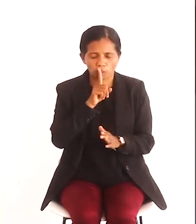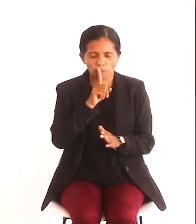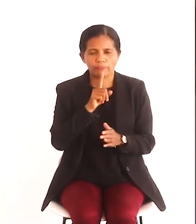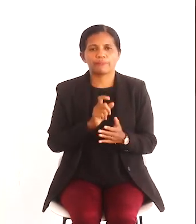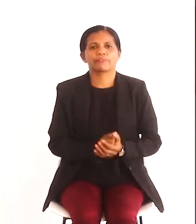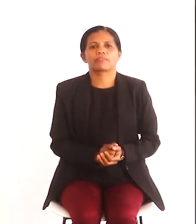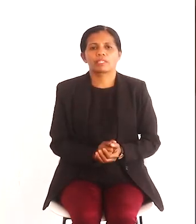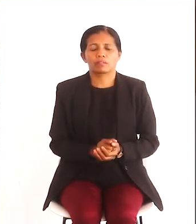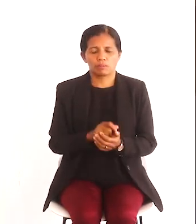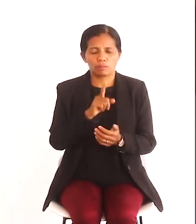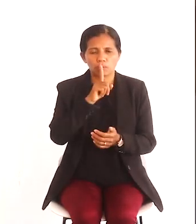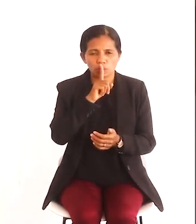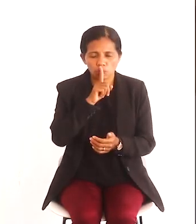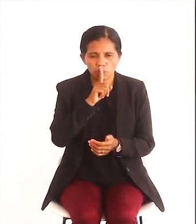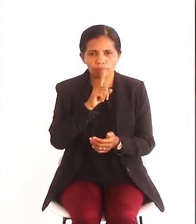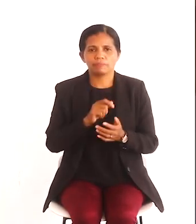Calai,